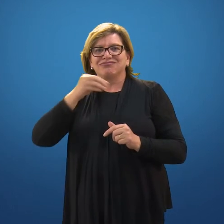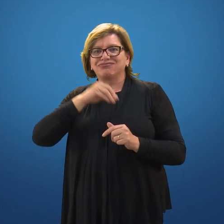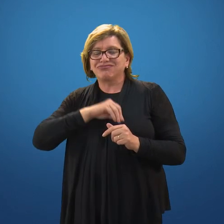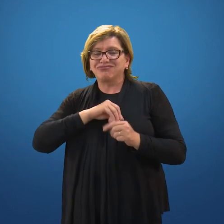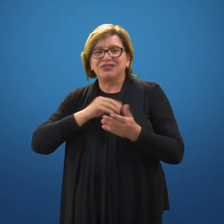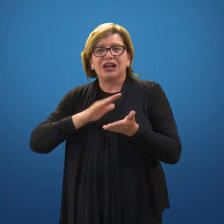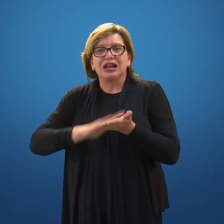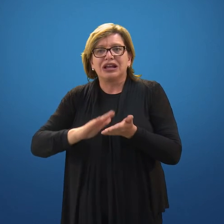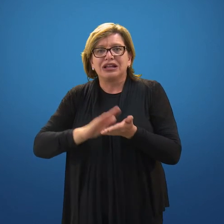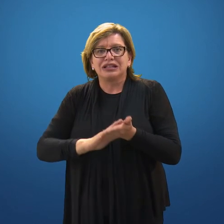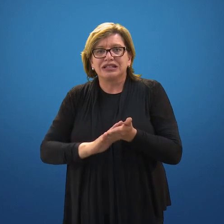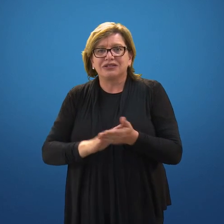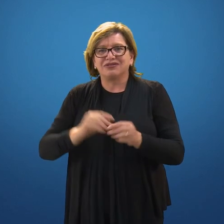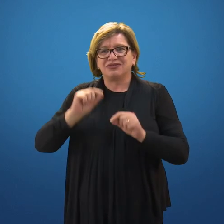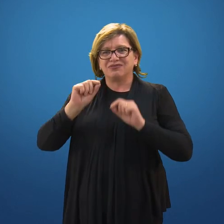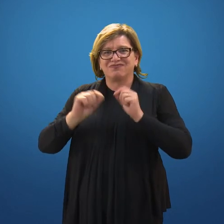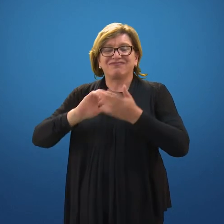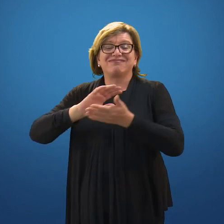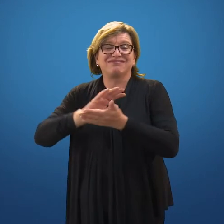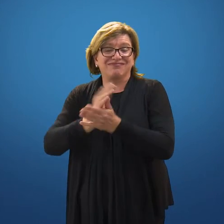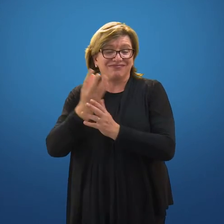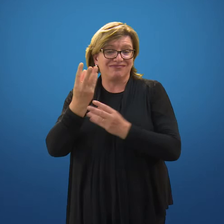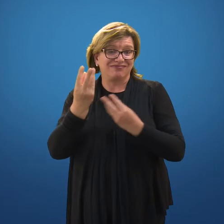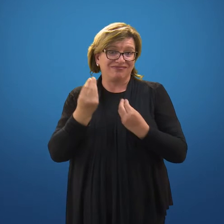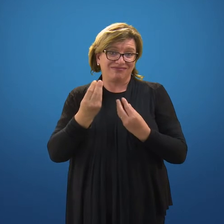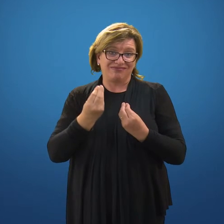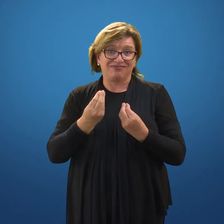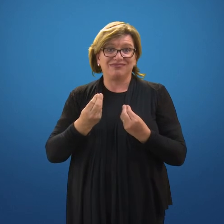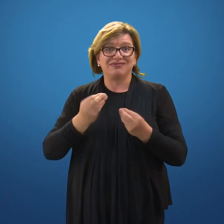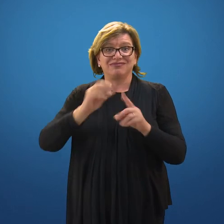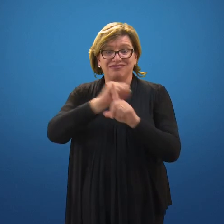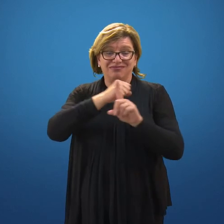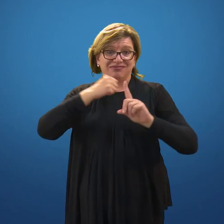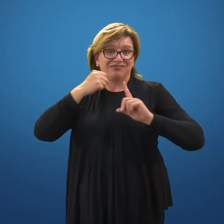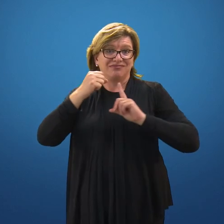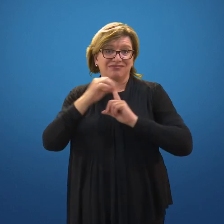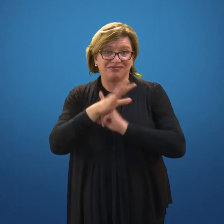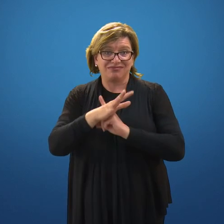compra, mais à margem, mais marginalizado diante da sociedade.